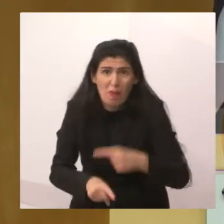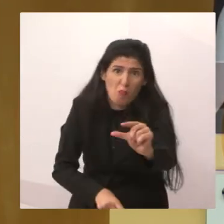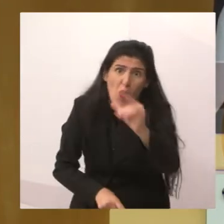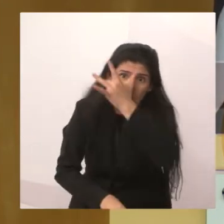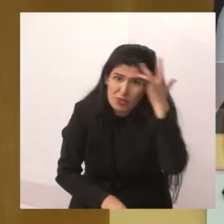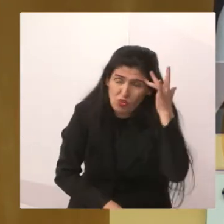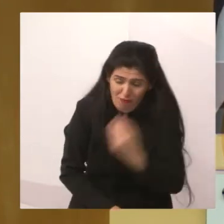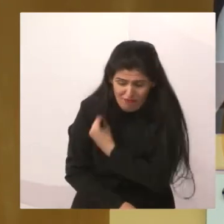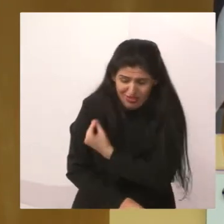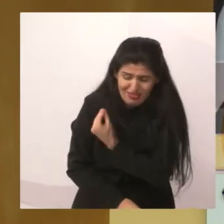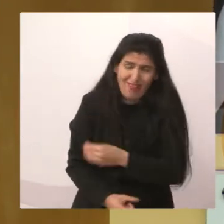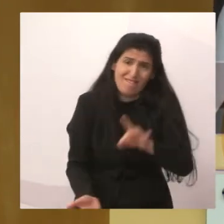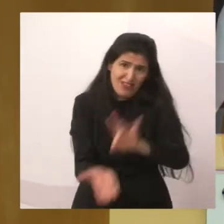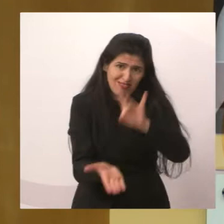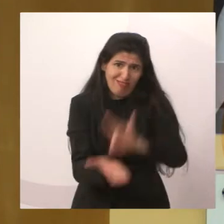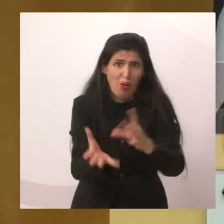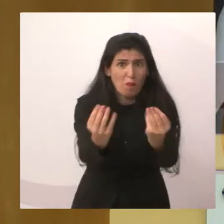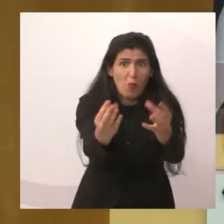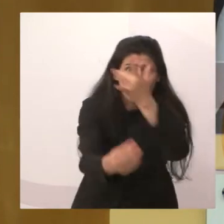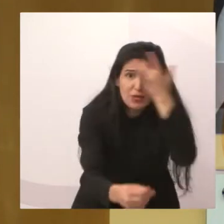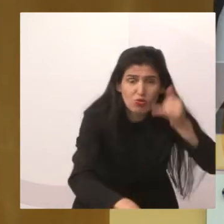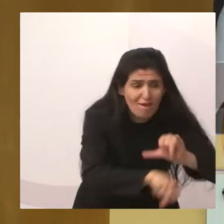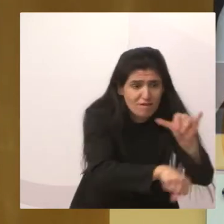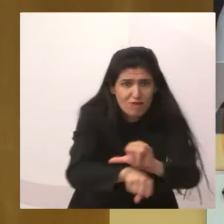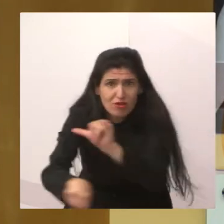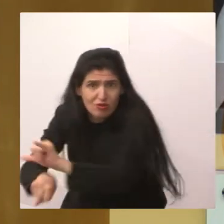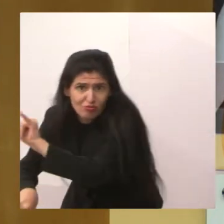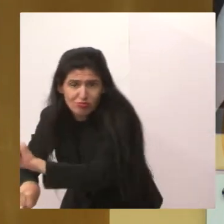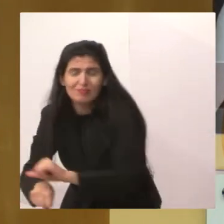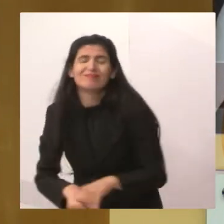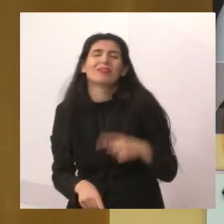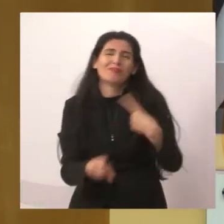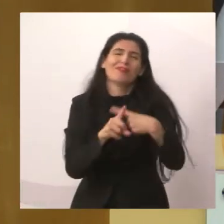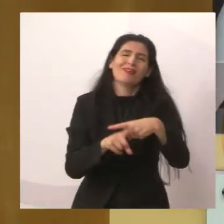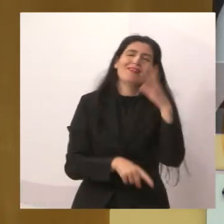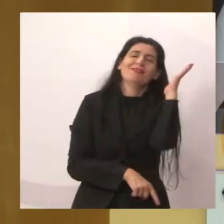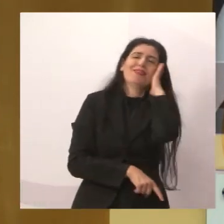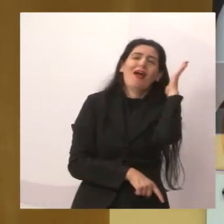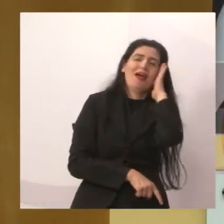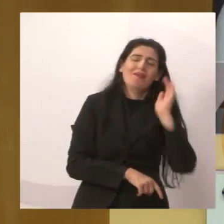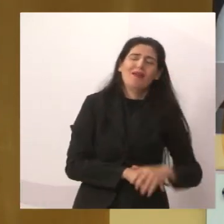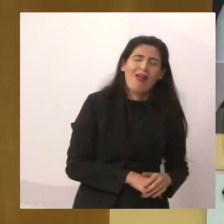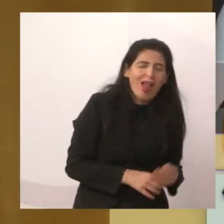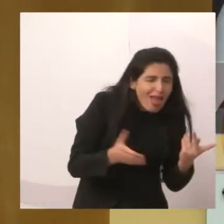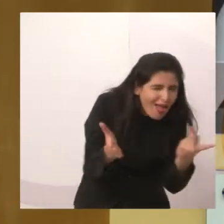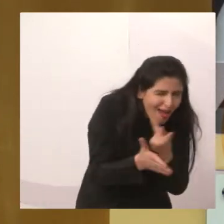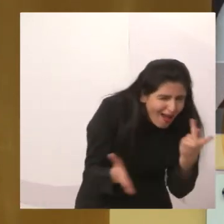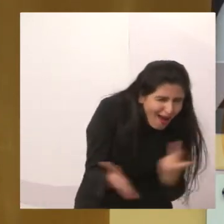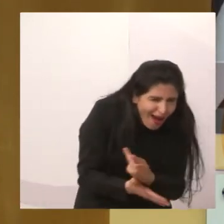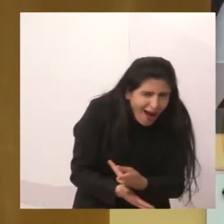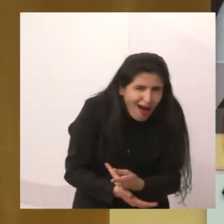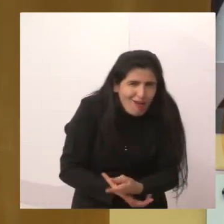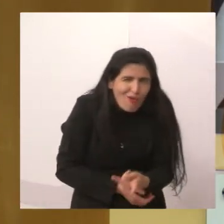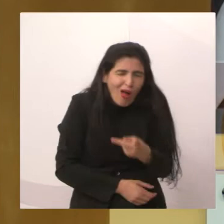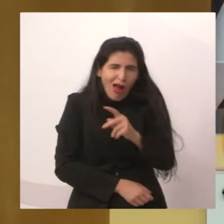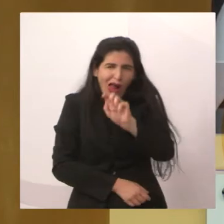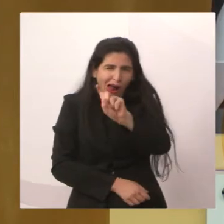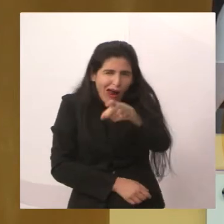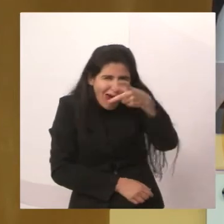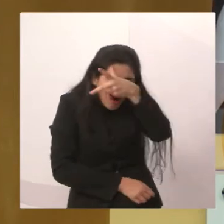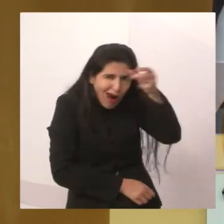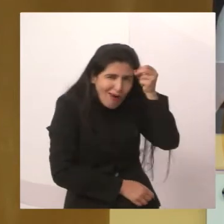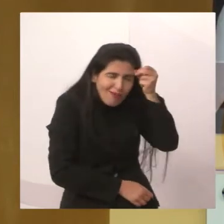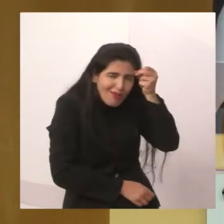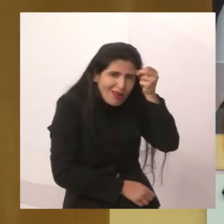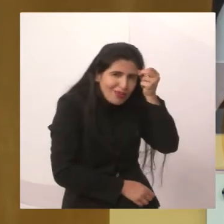que essa deliberação, esse julgamento feito pelo presidente era ilegal. Então, o que acontecia? Eles esvaziavam